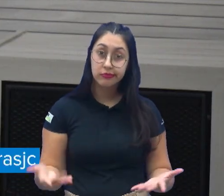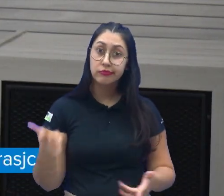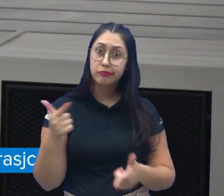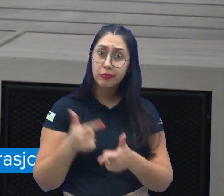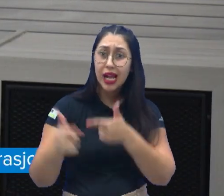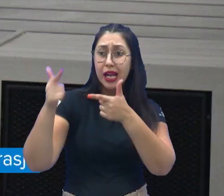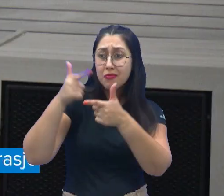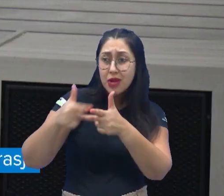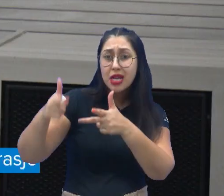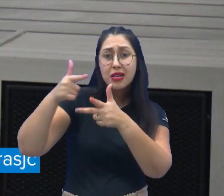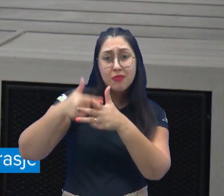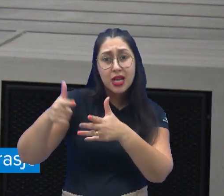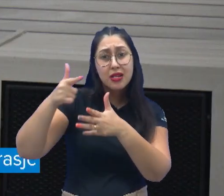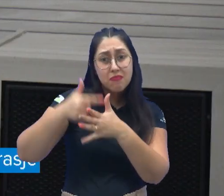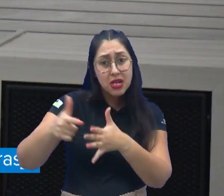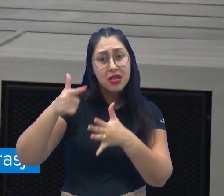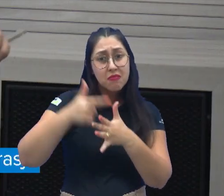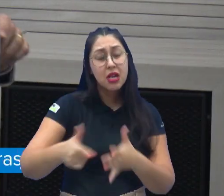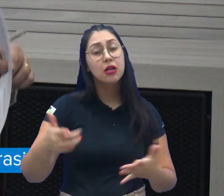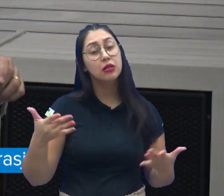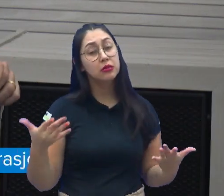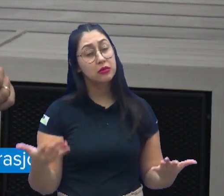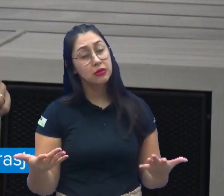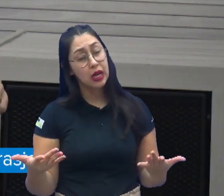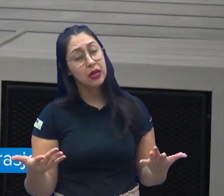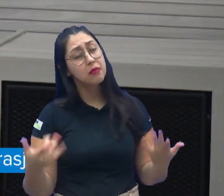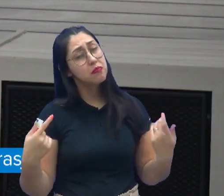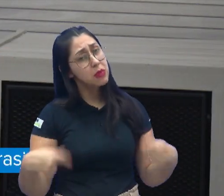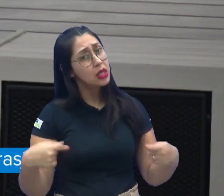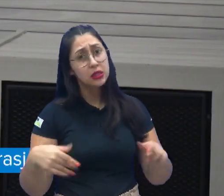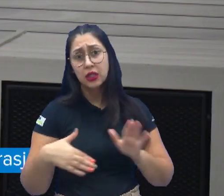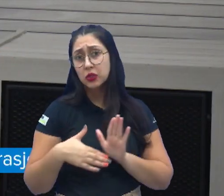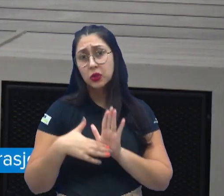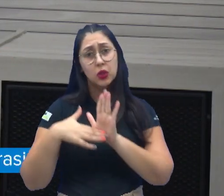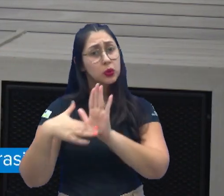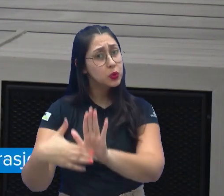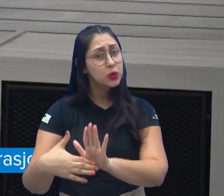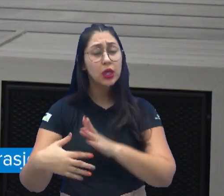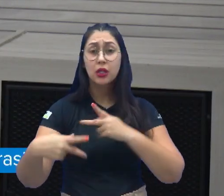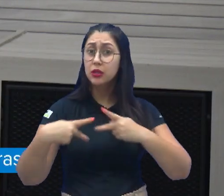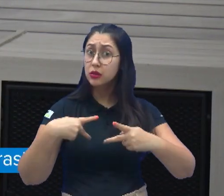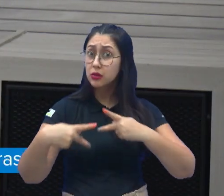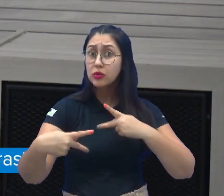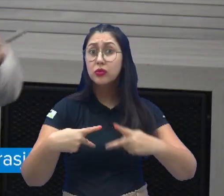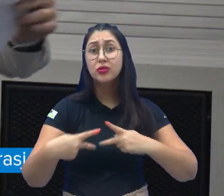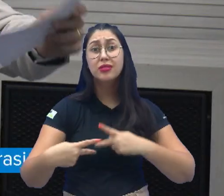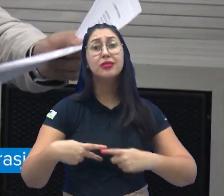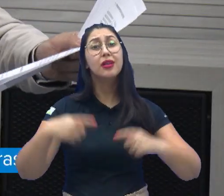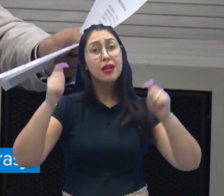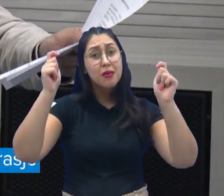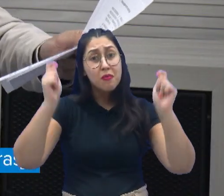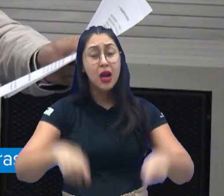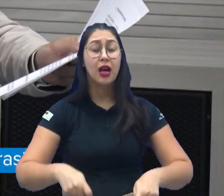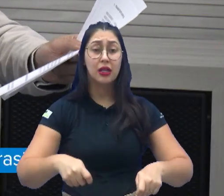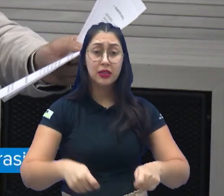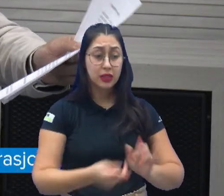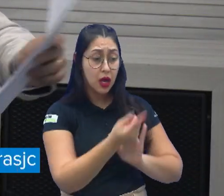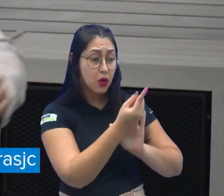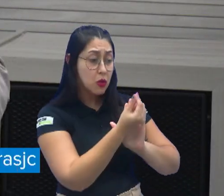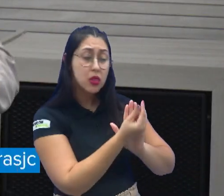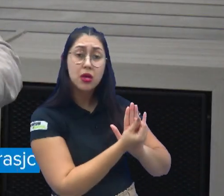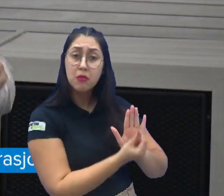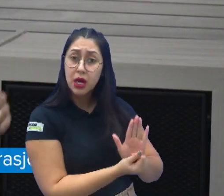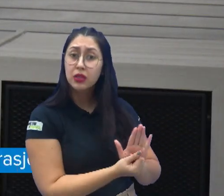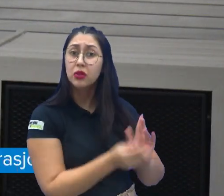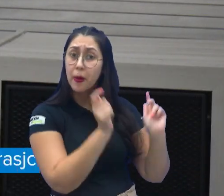essas famílias atípicas, o que deveria ser ao contrário, São José dos Campos tem todas as condições, não só o orçamento que eu acabei de falar,